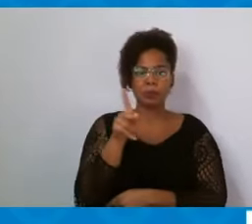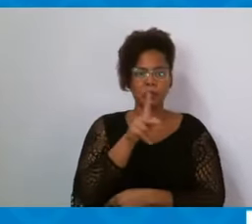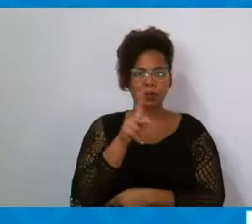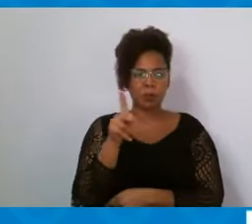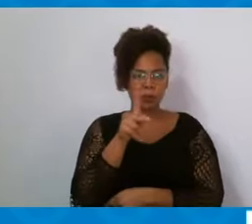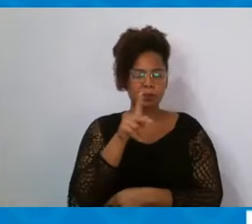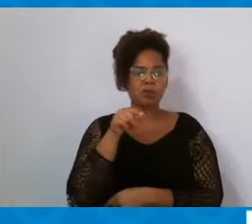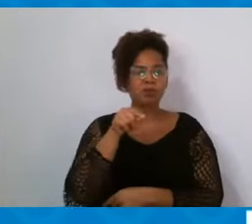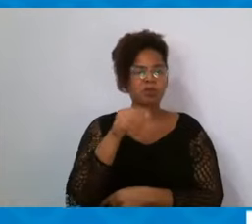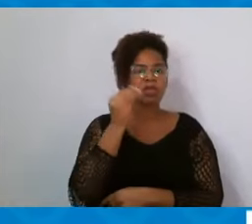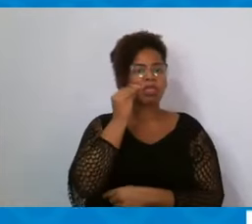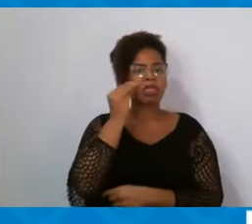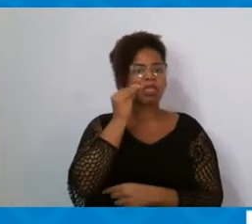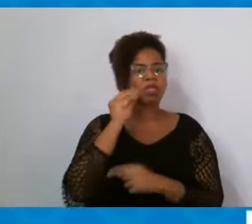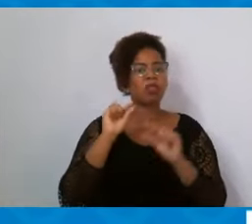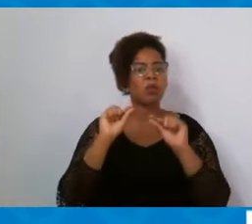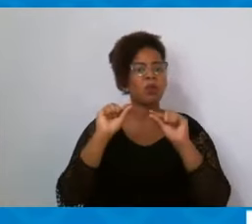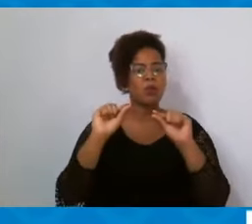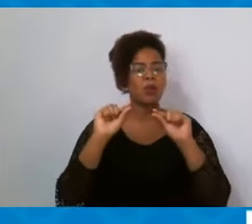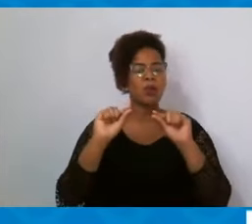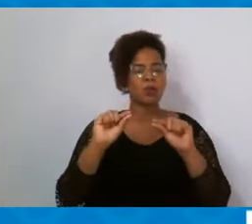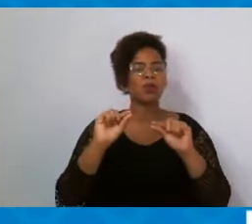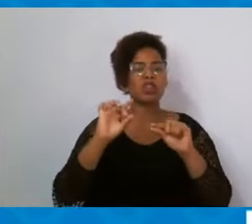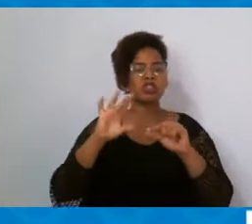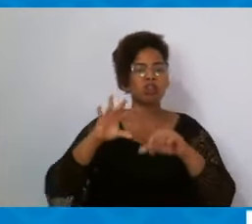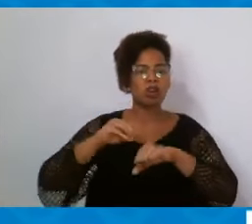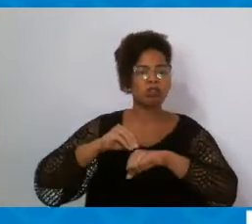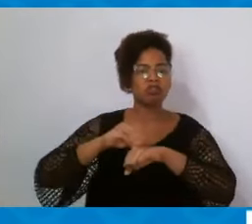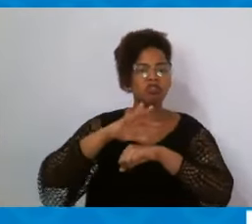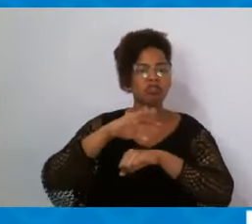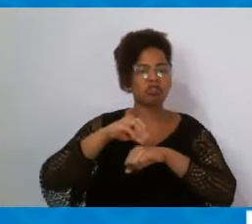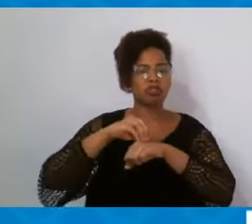chama o broadcast, né? Está só transmitindo algo.